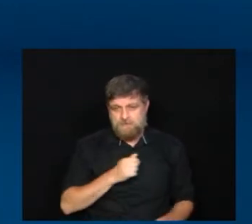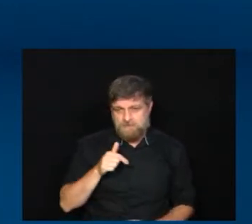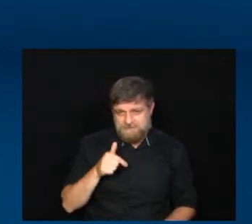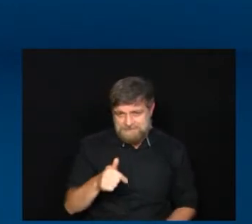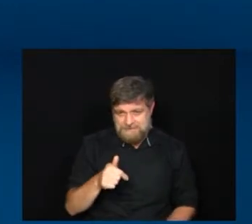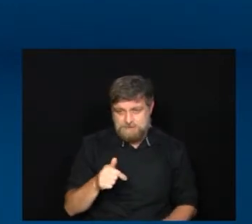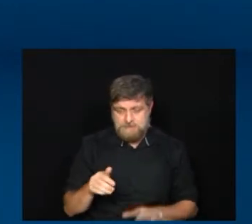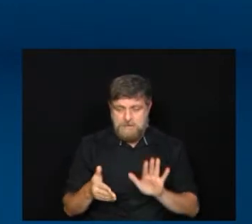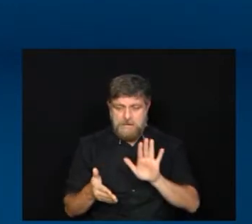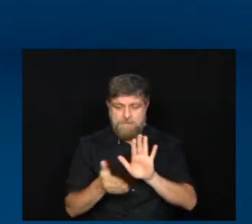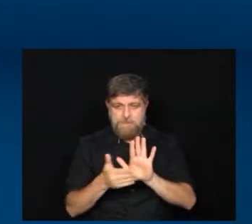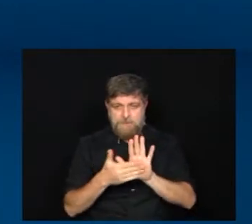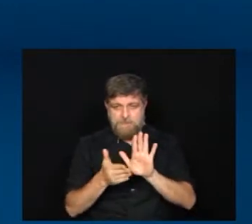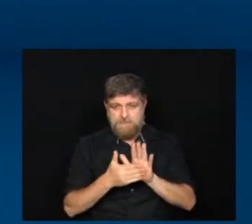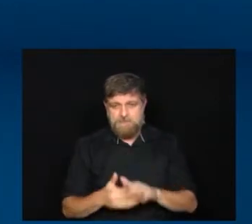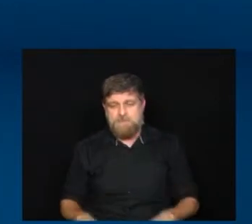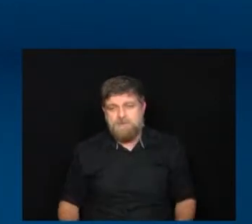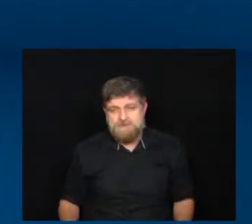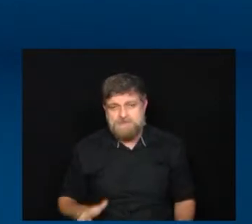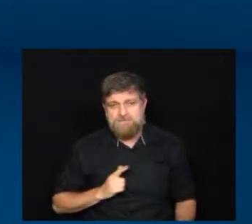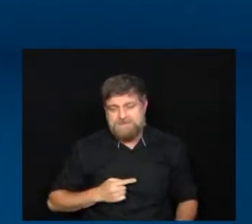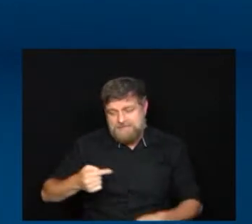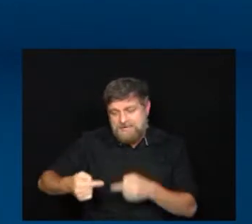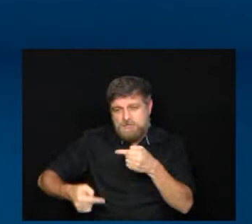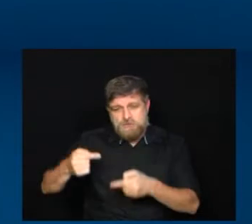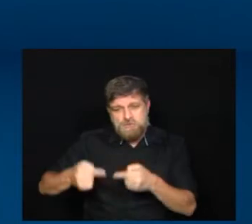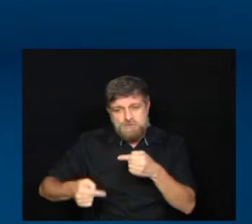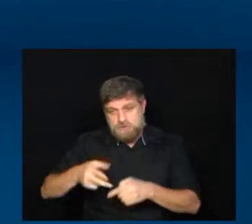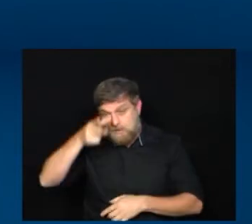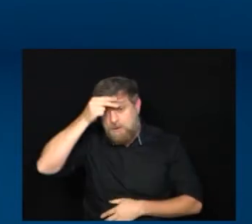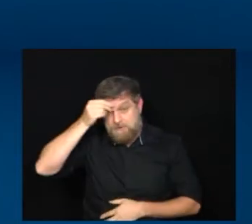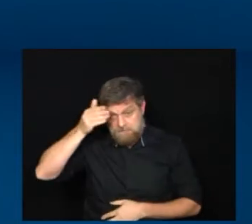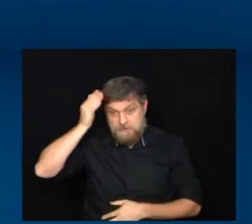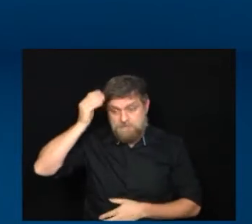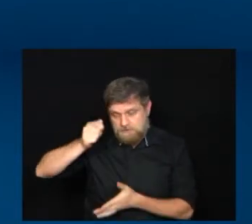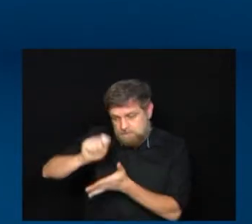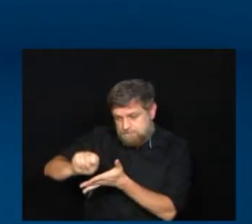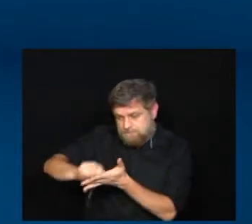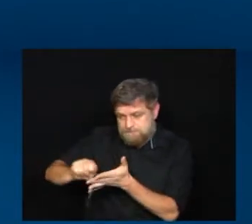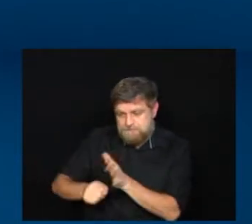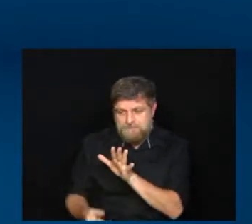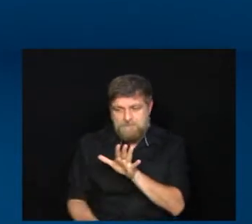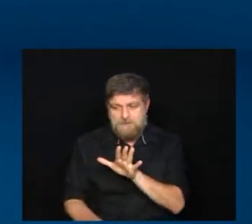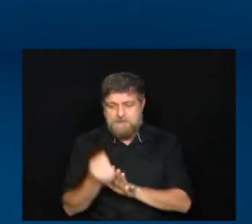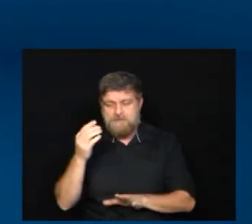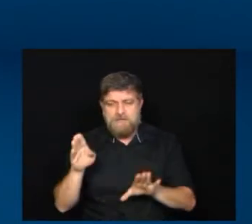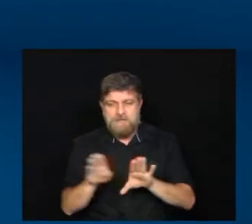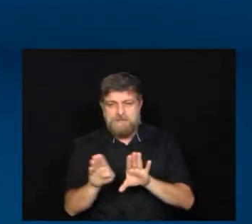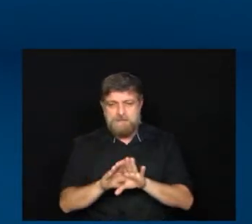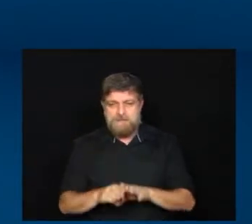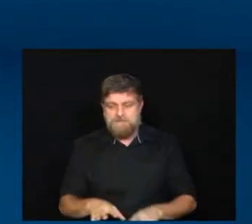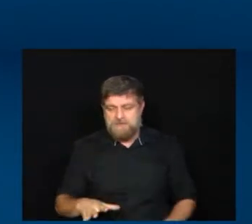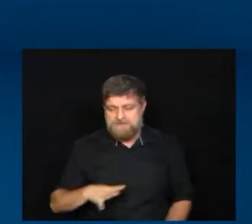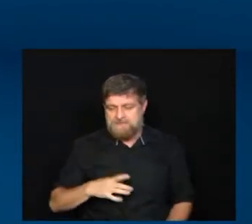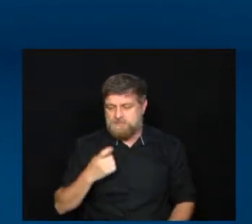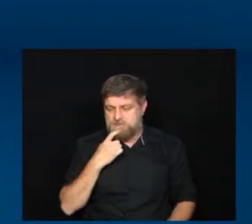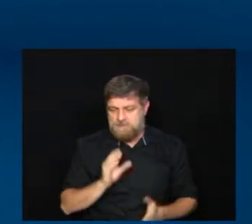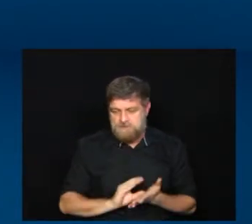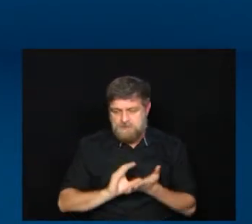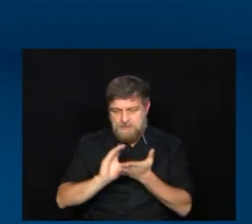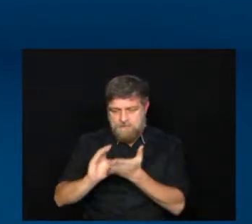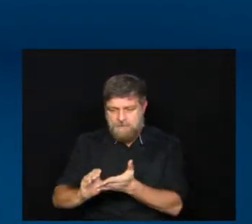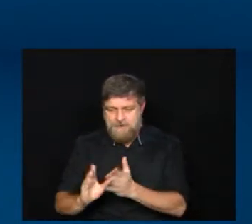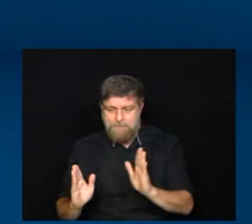também é uma proposta do prefeito e será discutido pela primeira vez. O projeto institui o Auxílio Campinas Protege, de